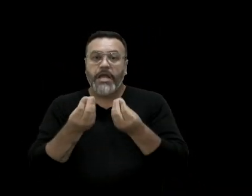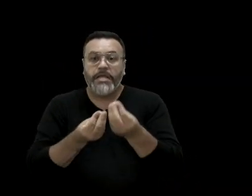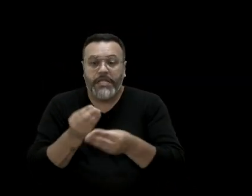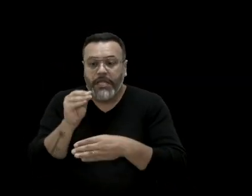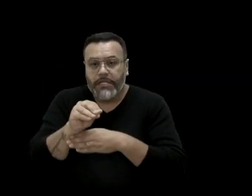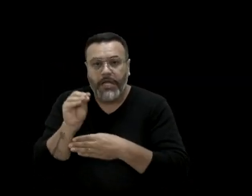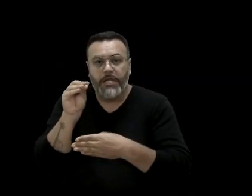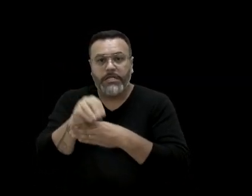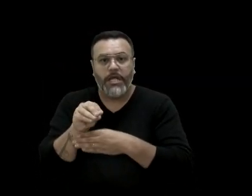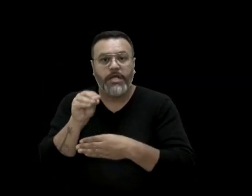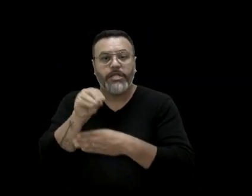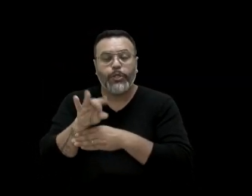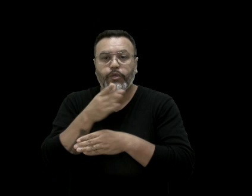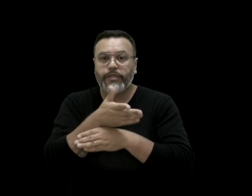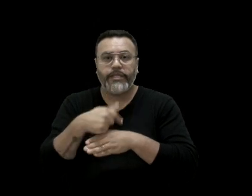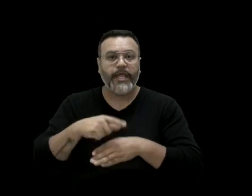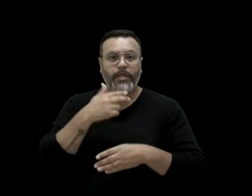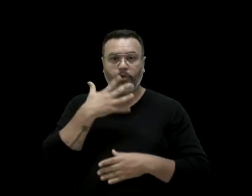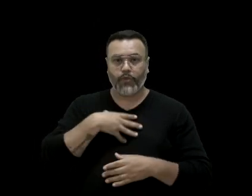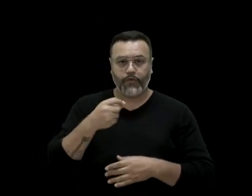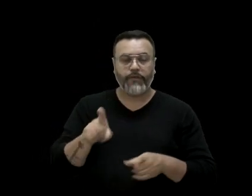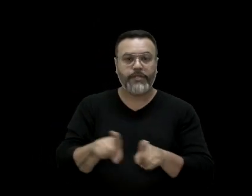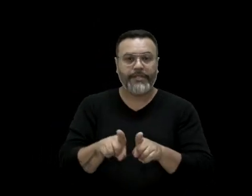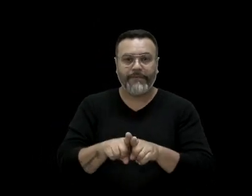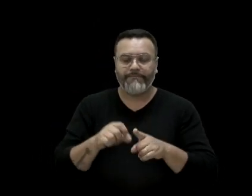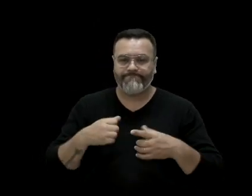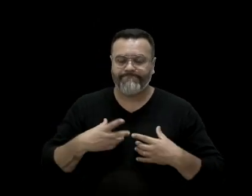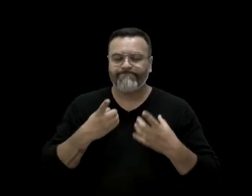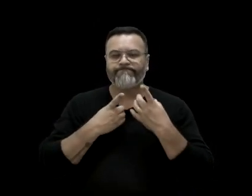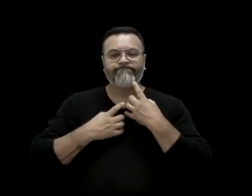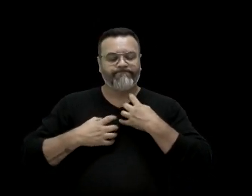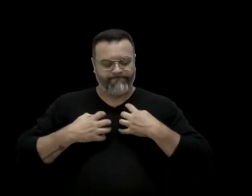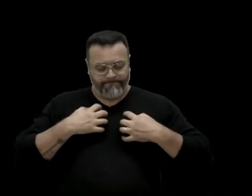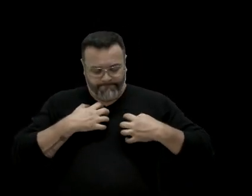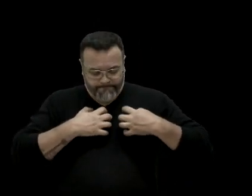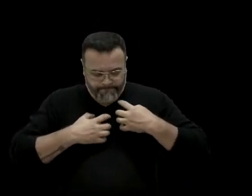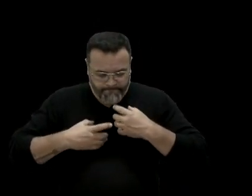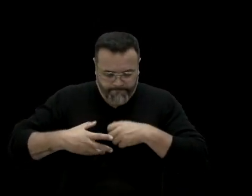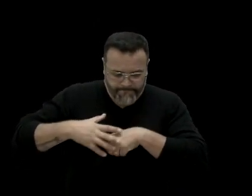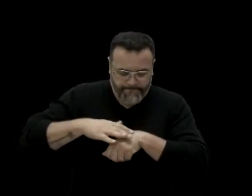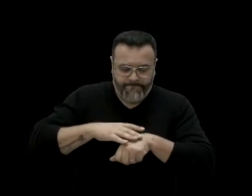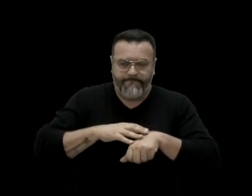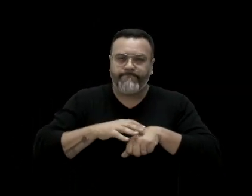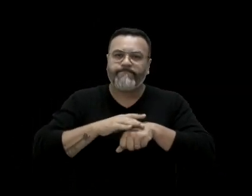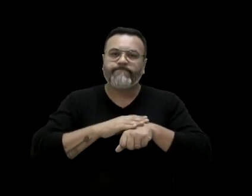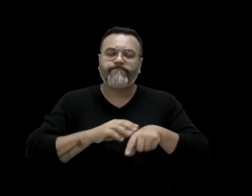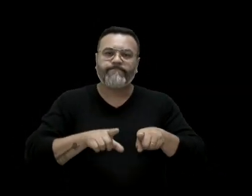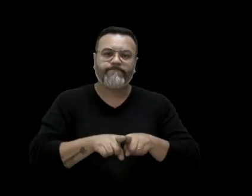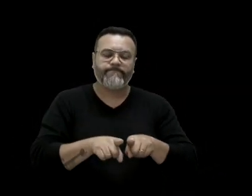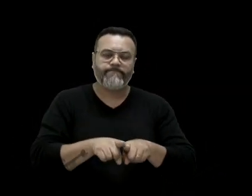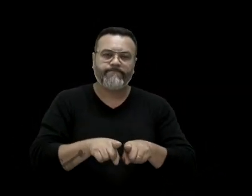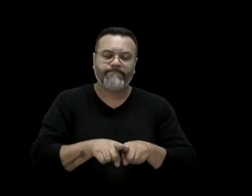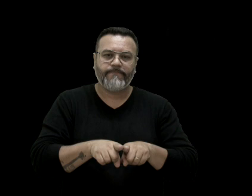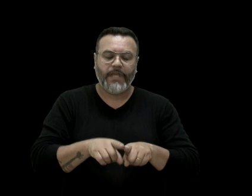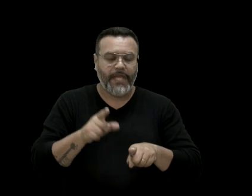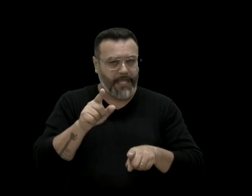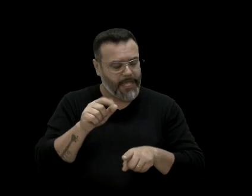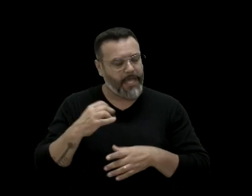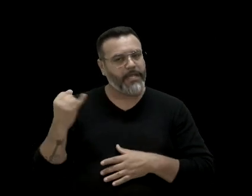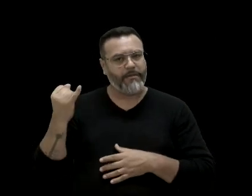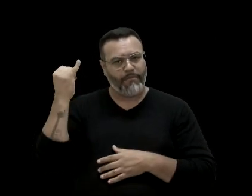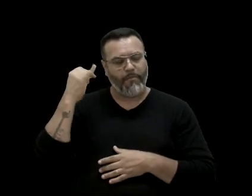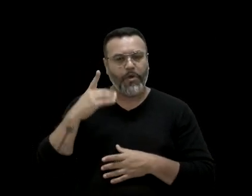A maioria delas exaustas, sobrecarregadas e adoecidas. importante ainda considerarmos